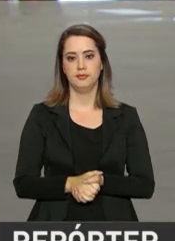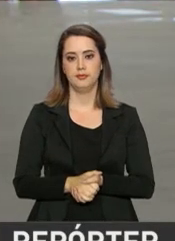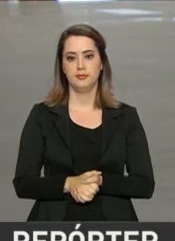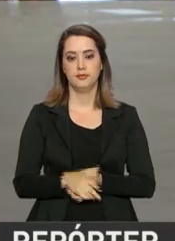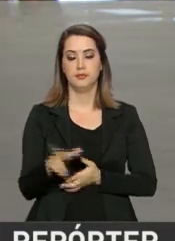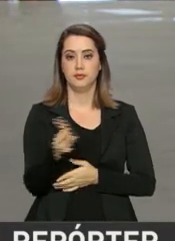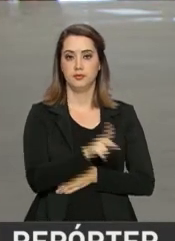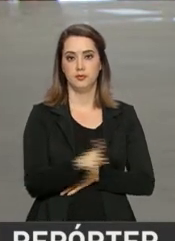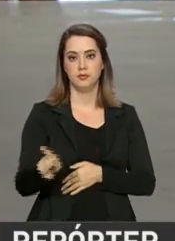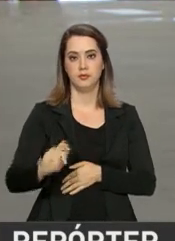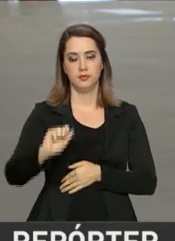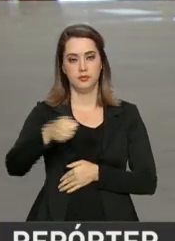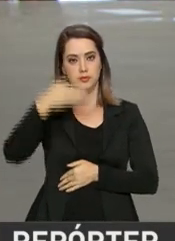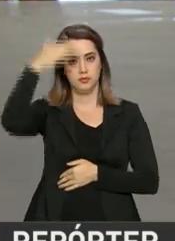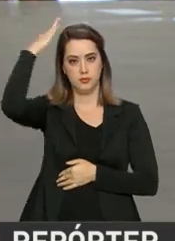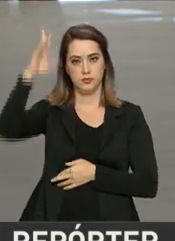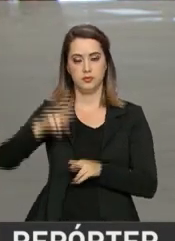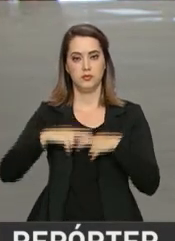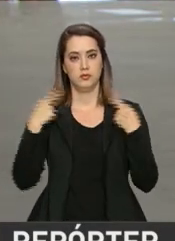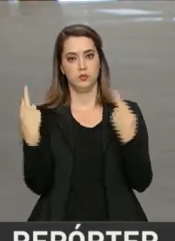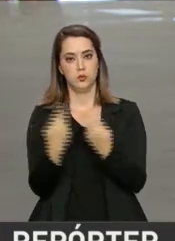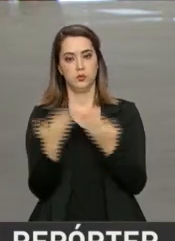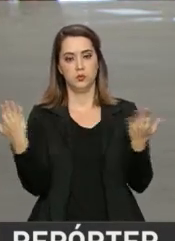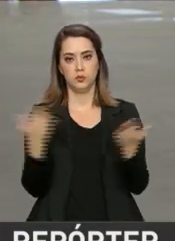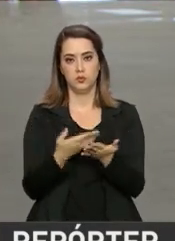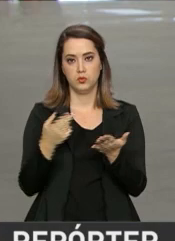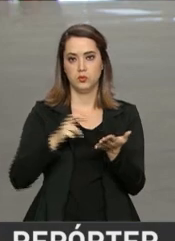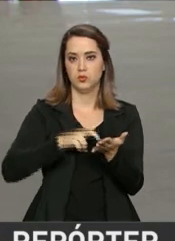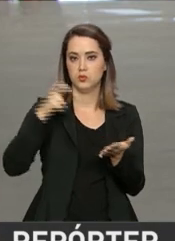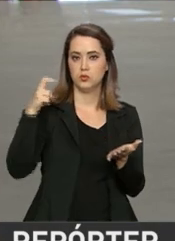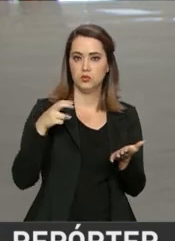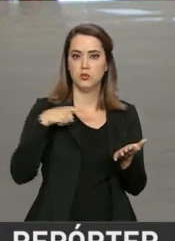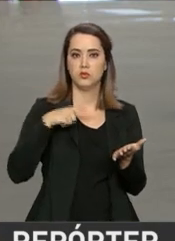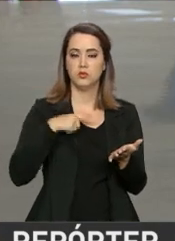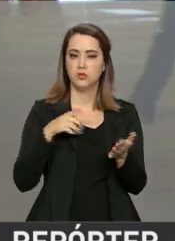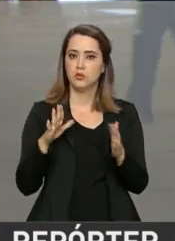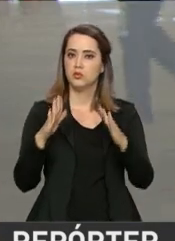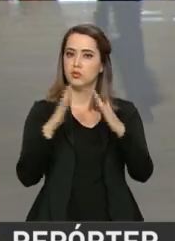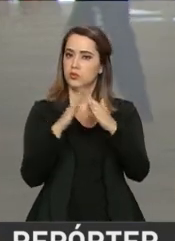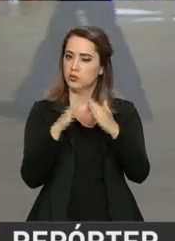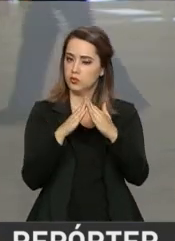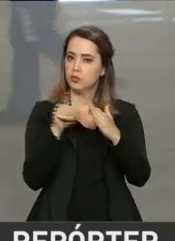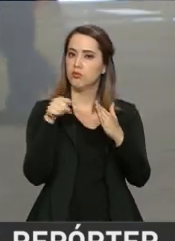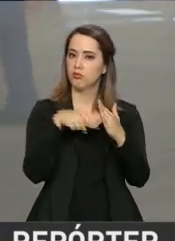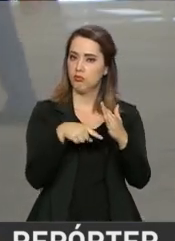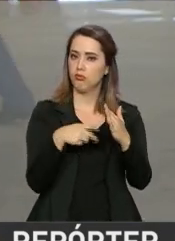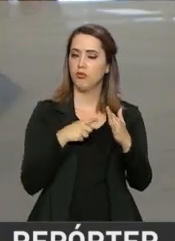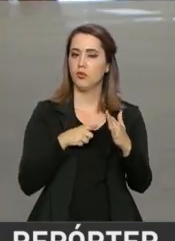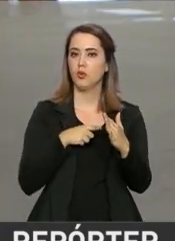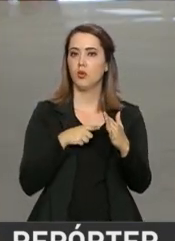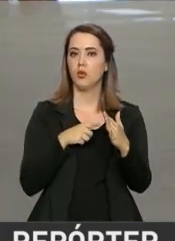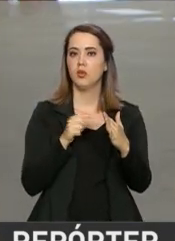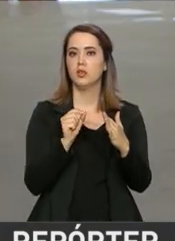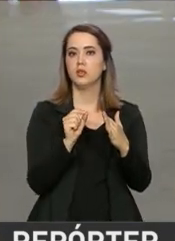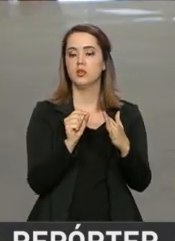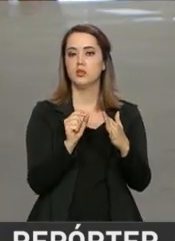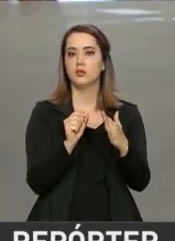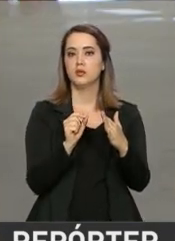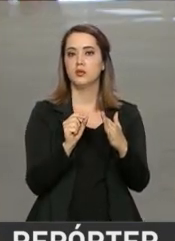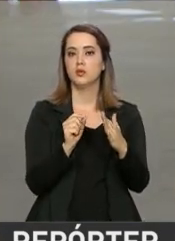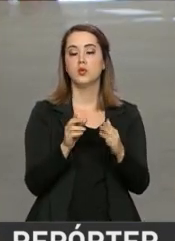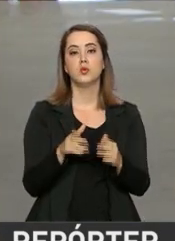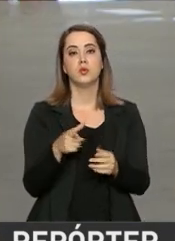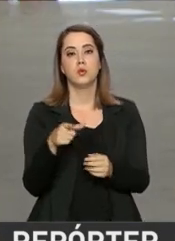presidente exercício a temmer reuniu pela manhã no palácio do Jaburu residência oficial da vice-presidência os líderes de partidos da